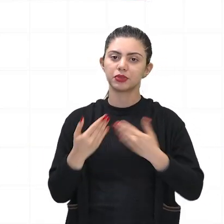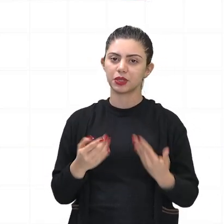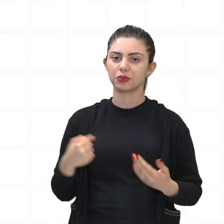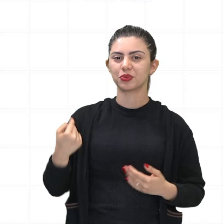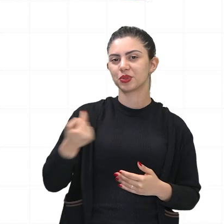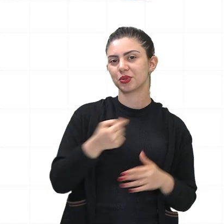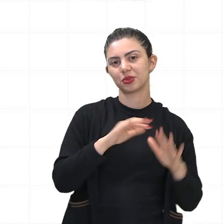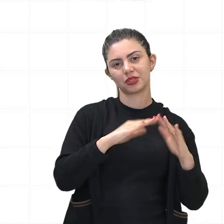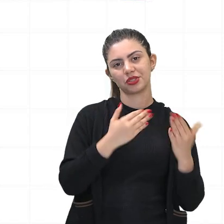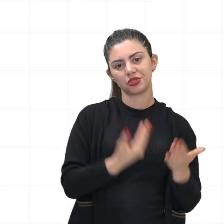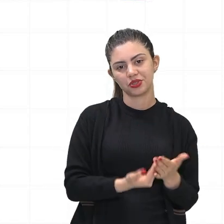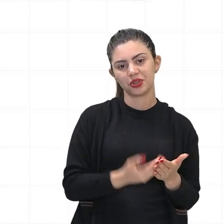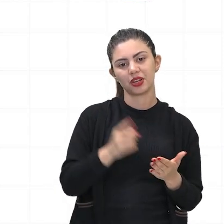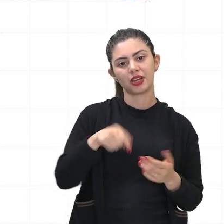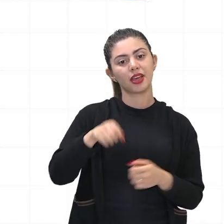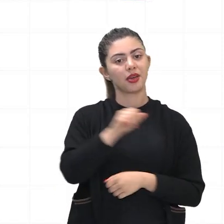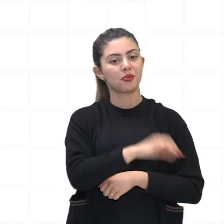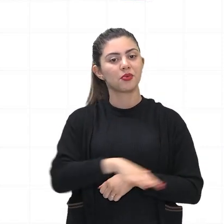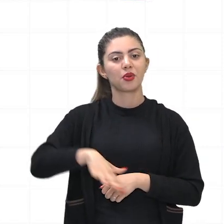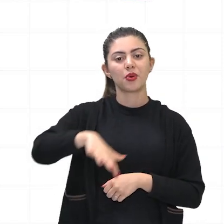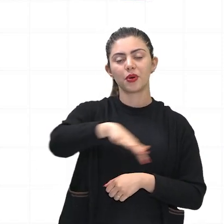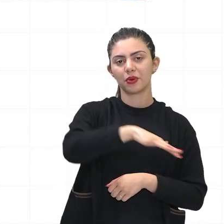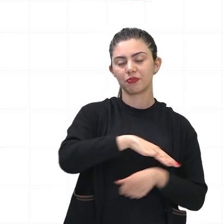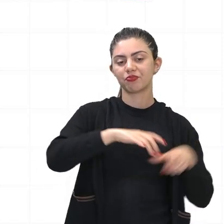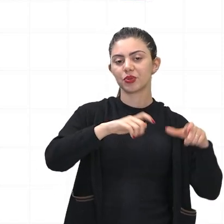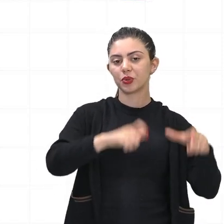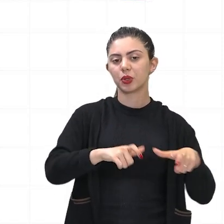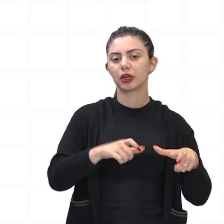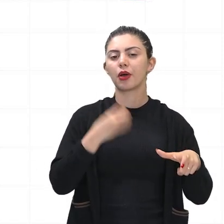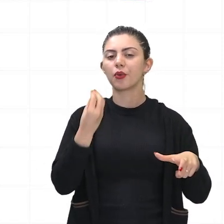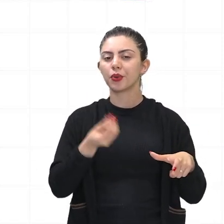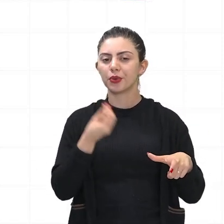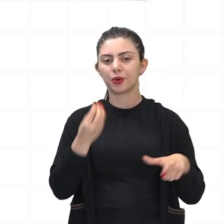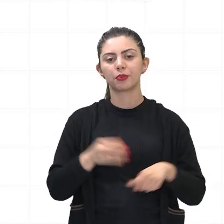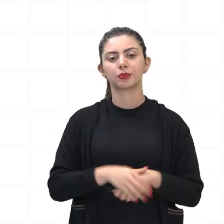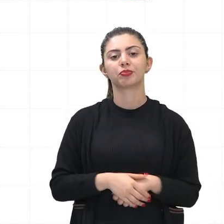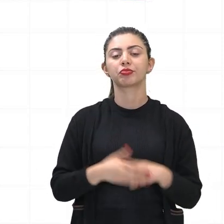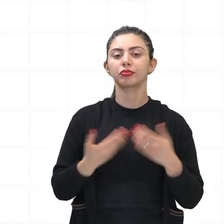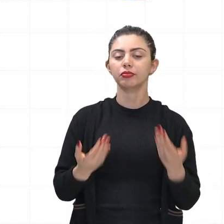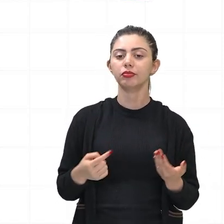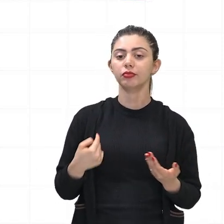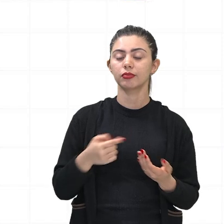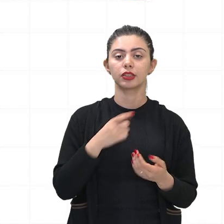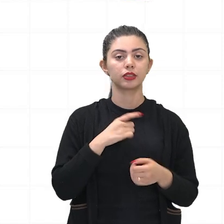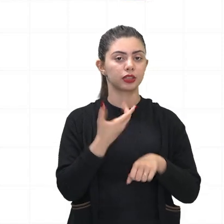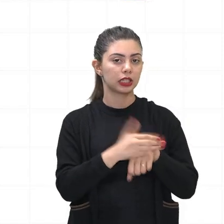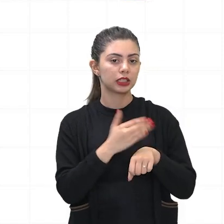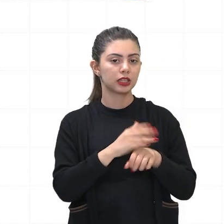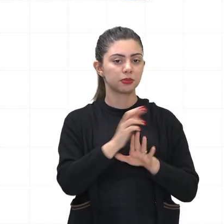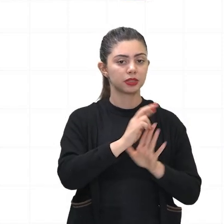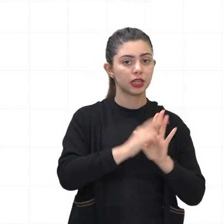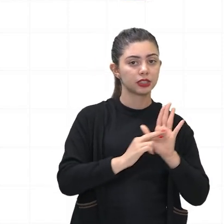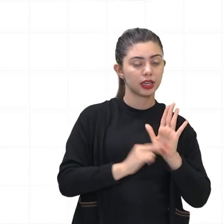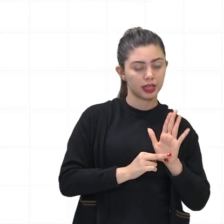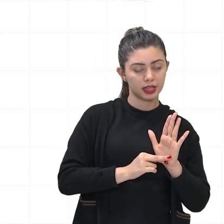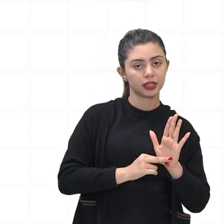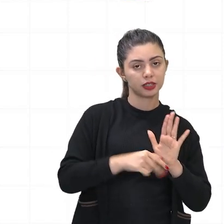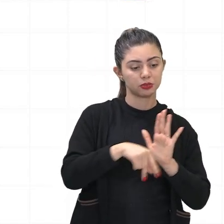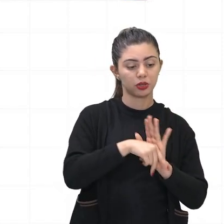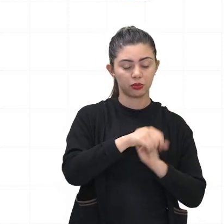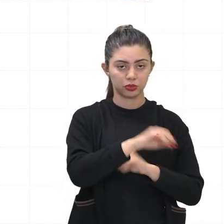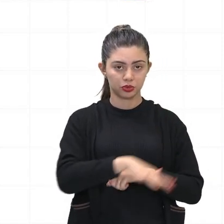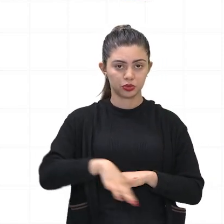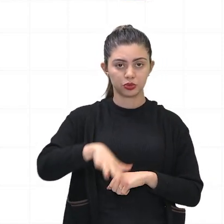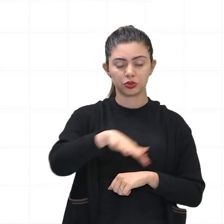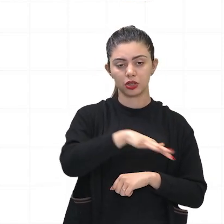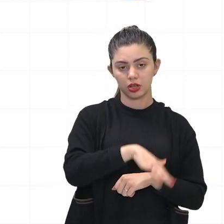todos nós, é um ambiente onde praticamos as regras de um espaço público,